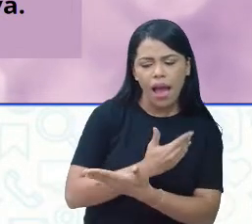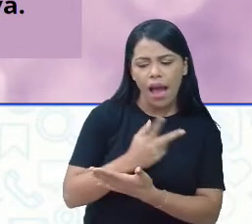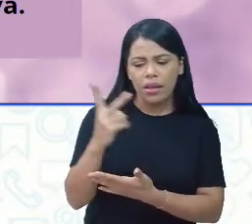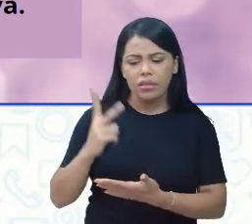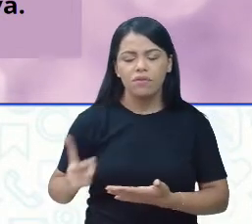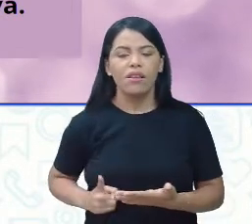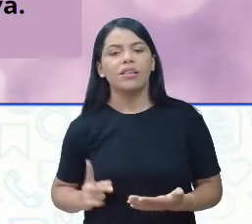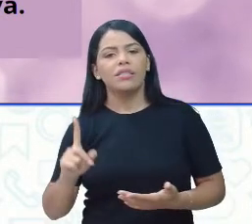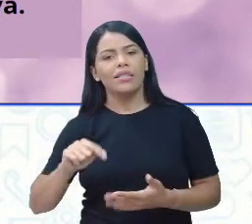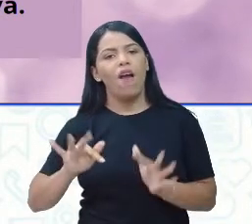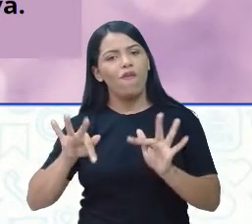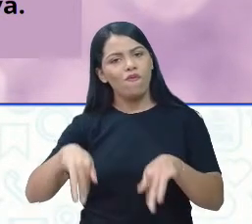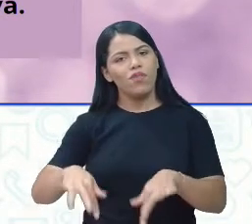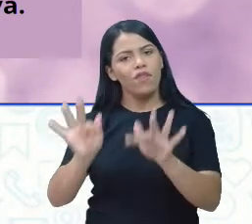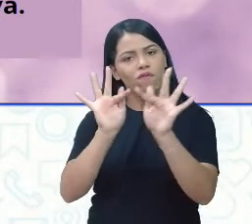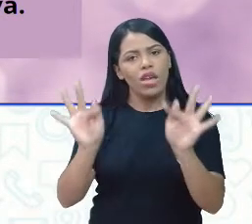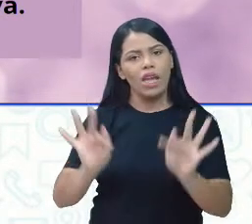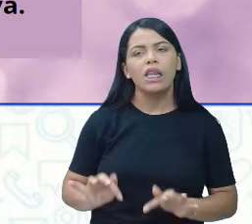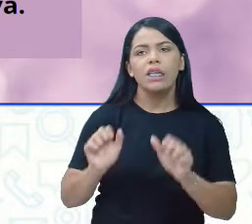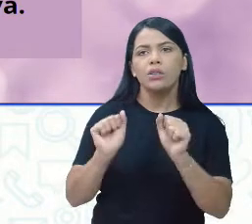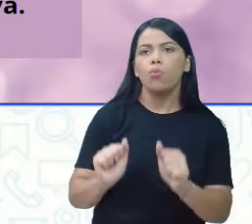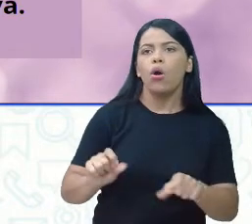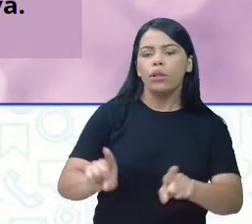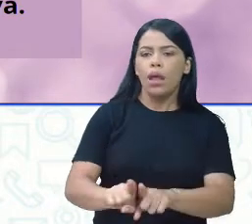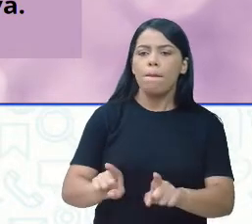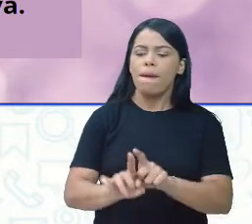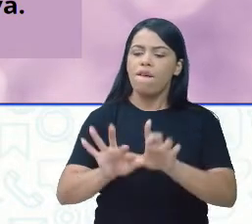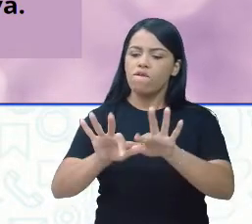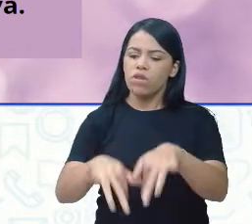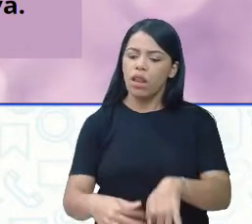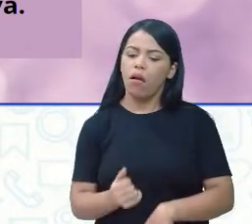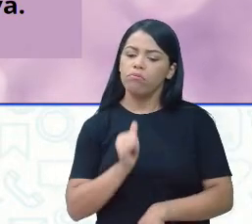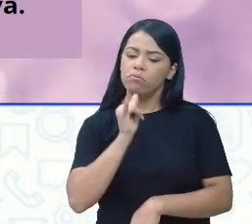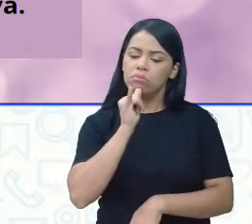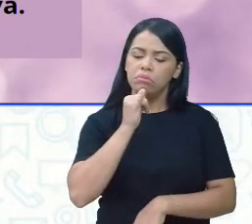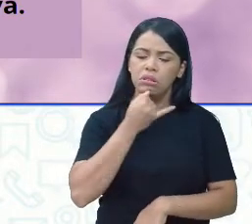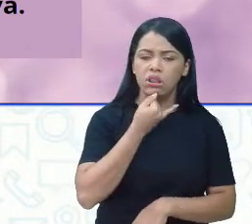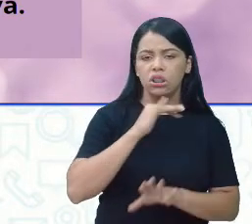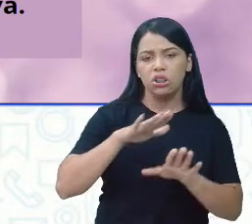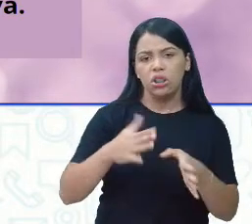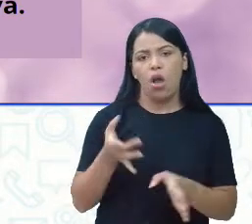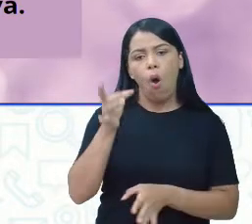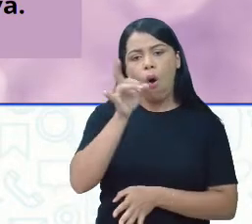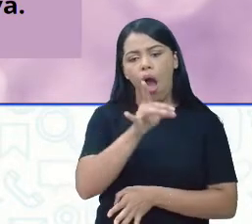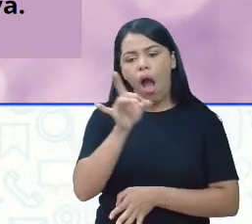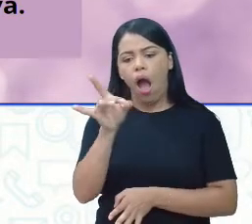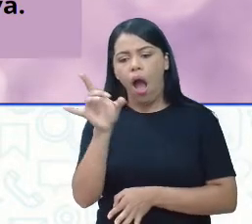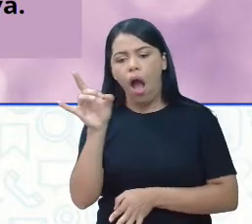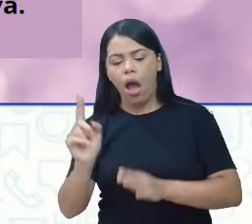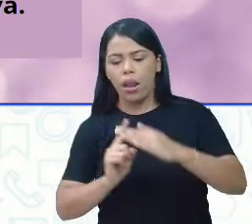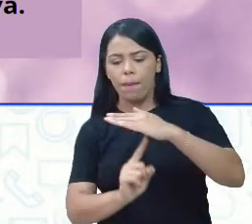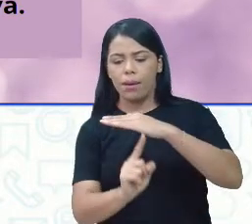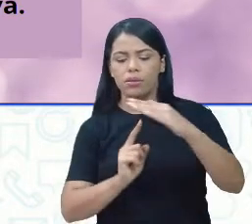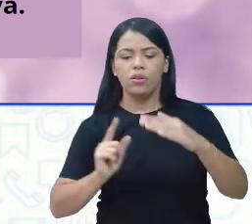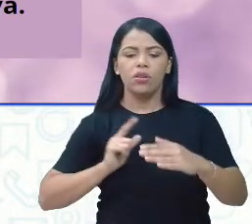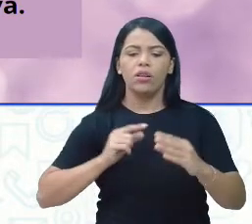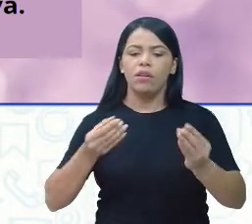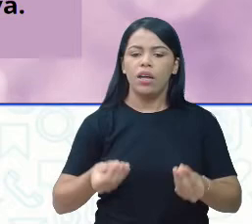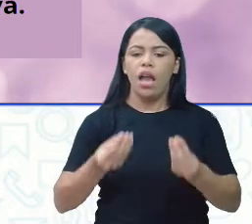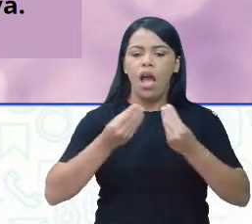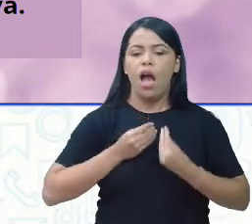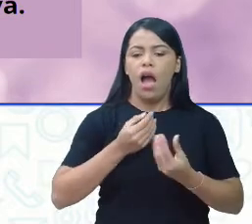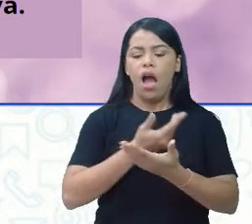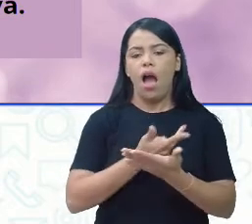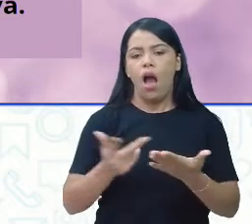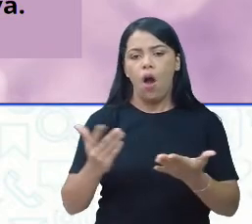ele pode ser um final triste, um final bom, é onde cada personagem vai receber aí o seu destino, a sua recompensa, o